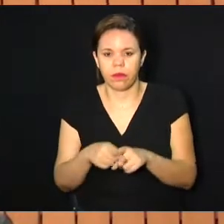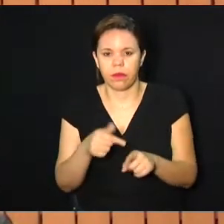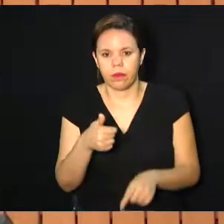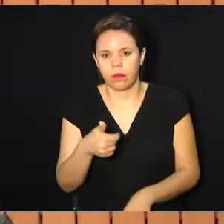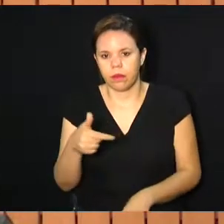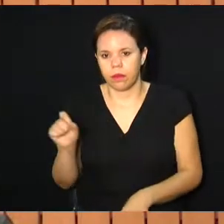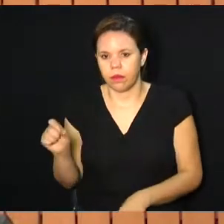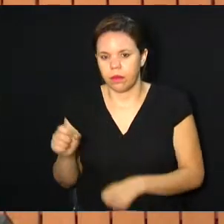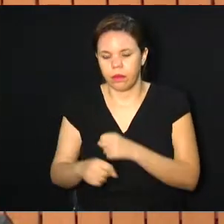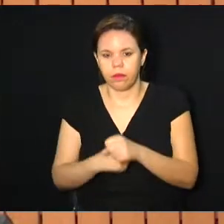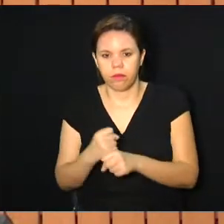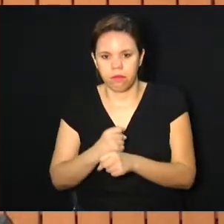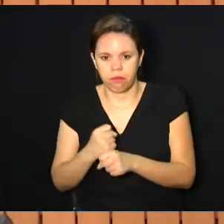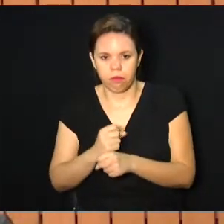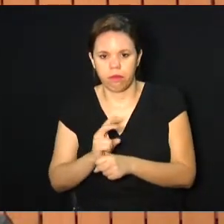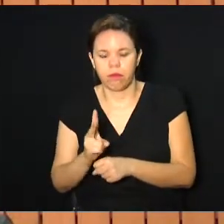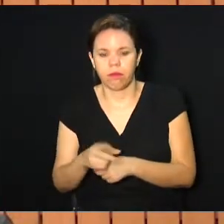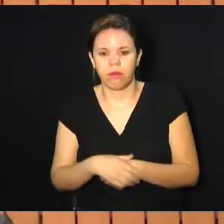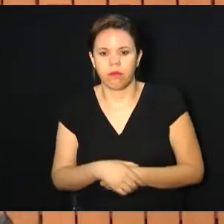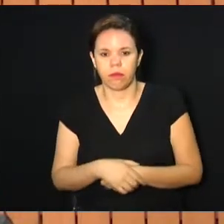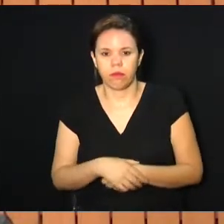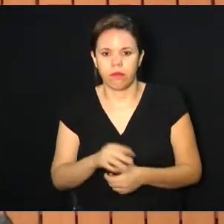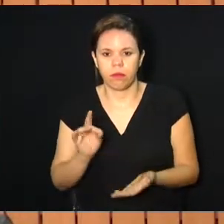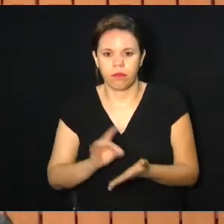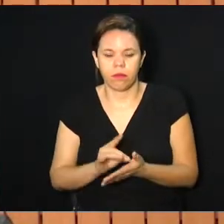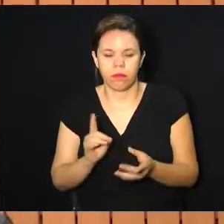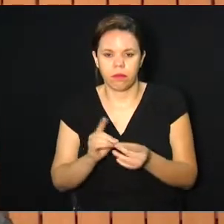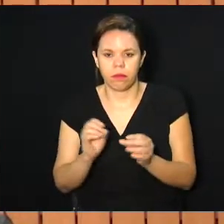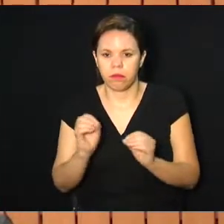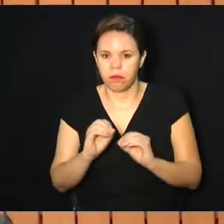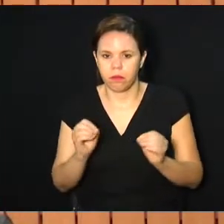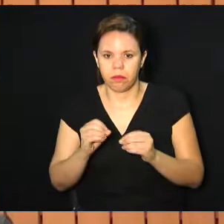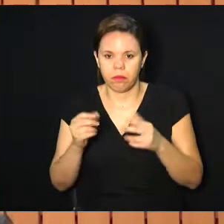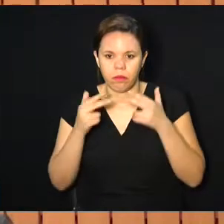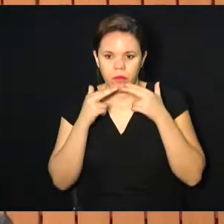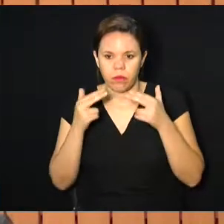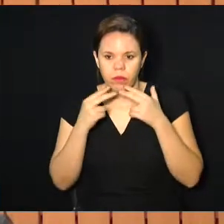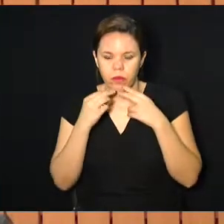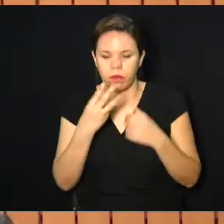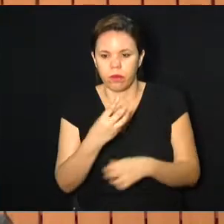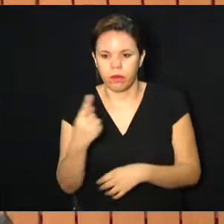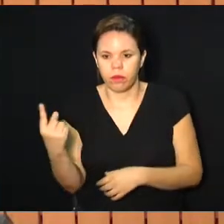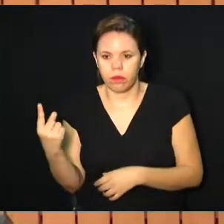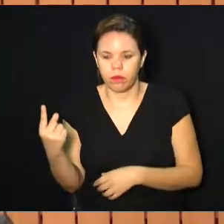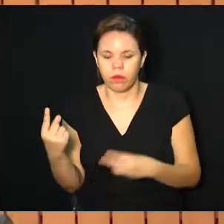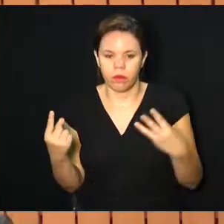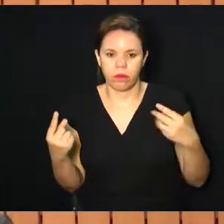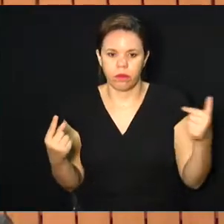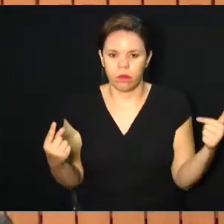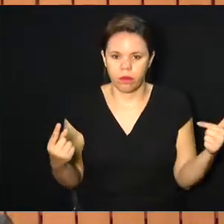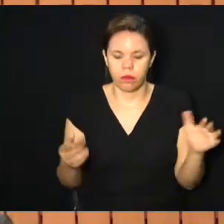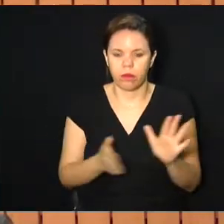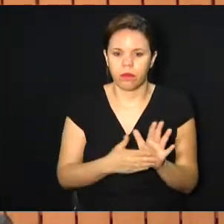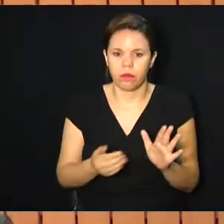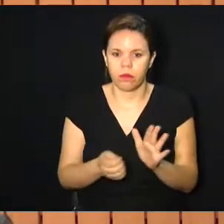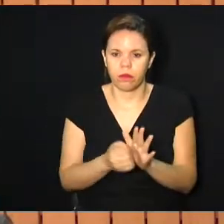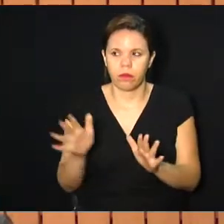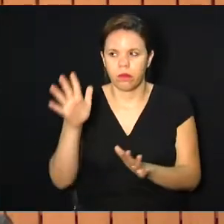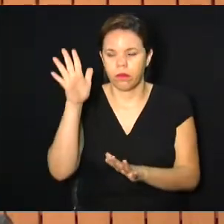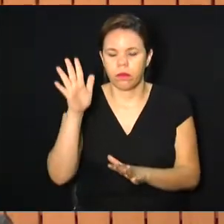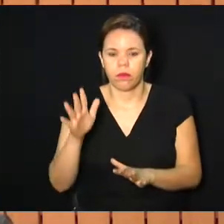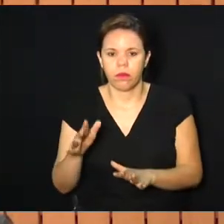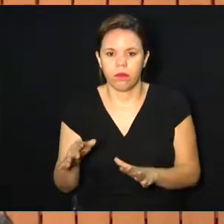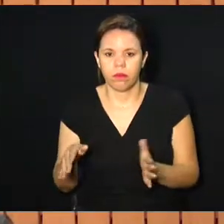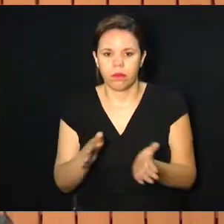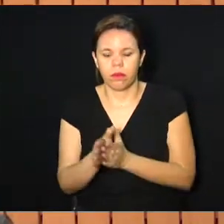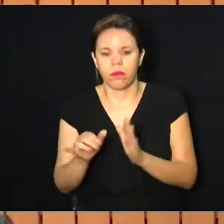anos, continuando a operar o serviço, né? Não teve nenhuma novidade, e 31 das 32 ganharam com a proposta mais cara do edital, ou seja, o